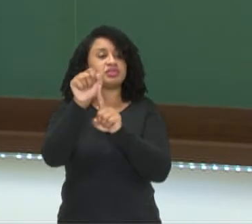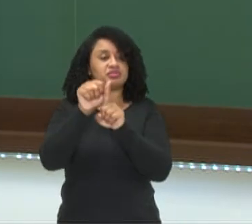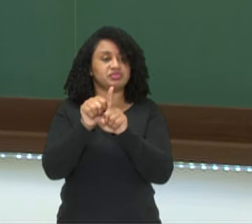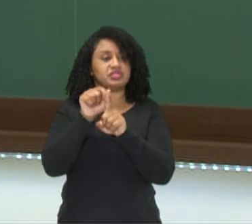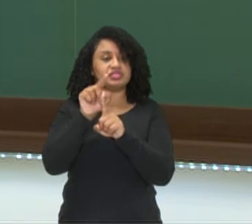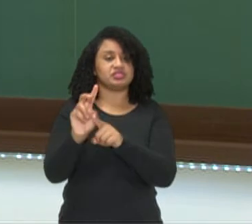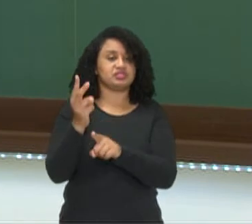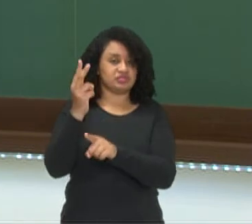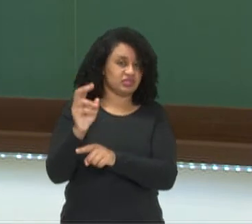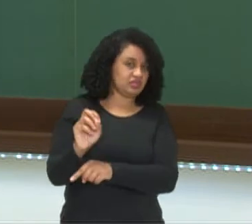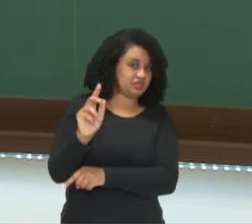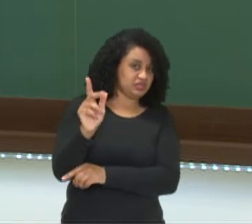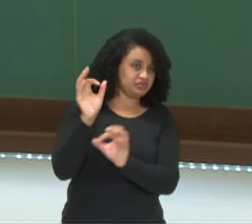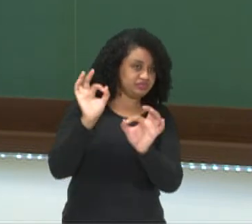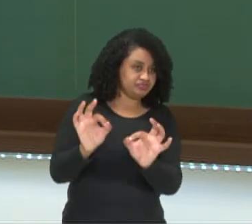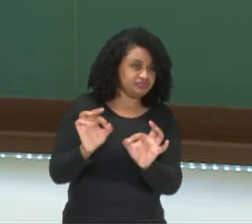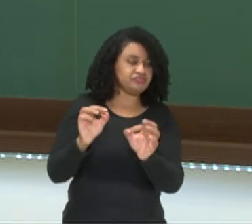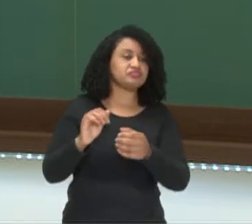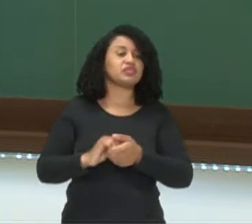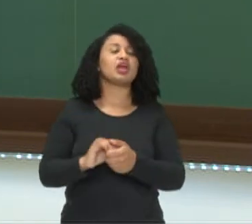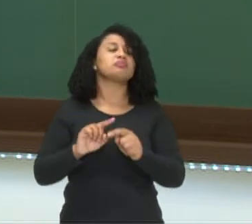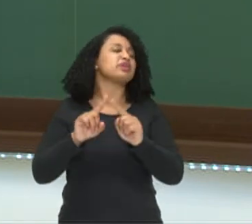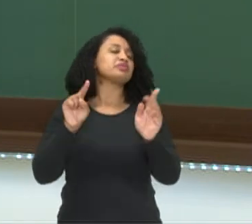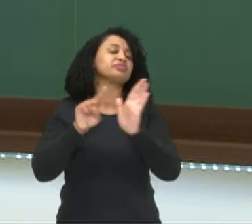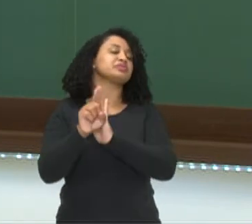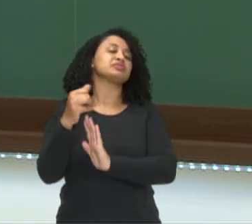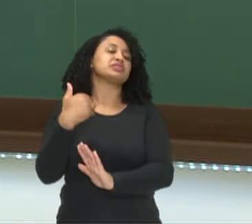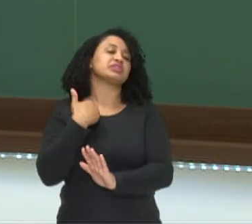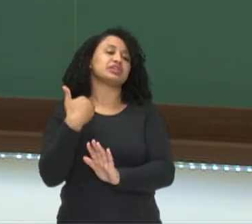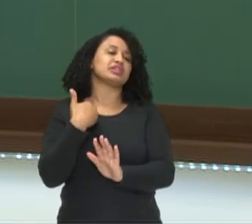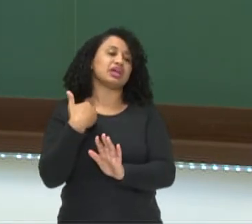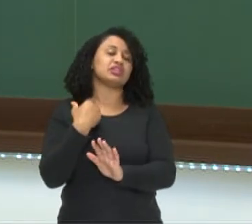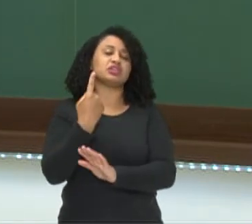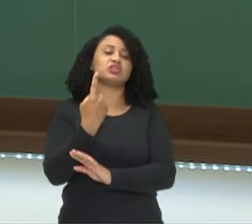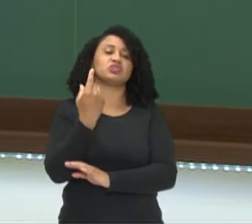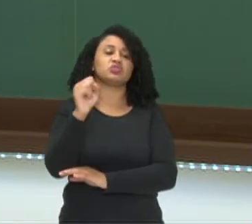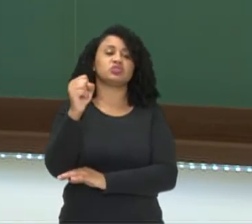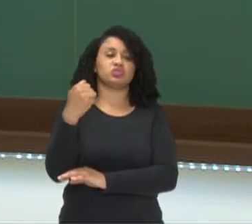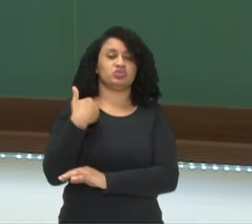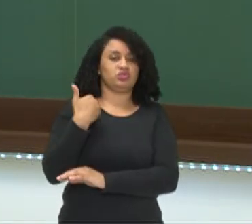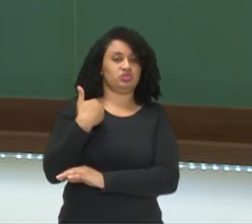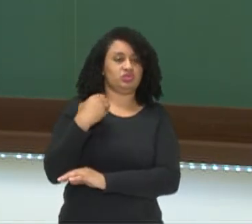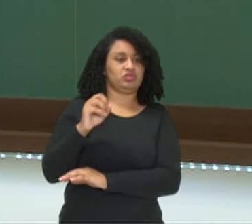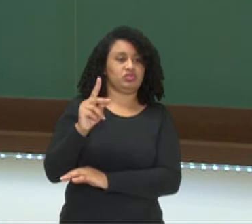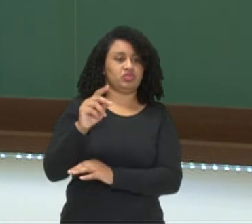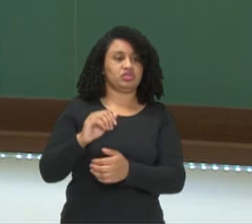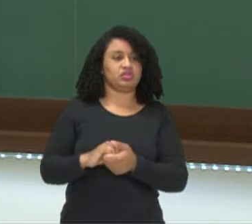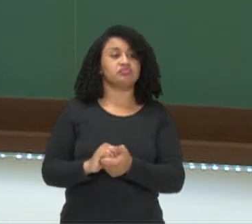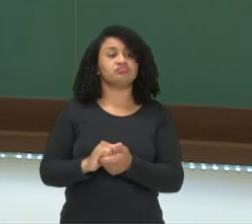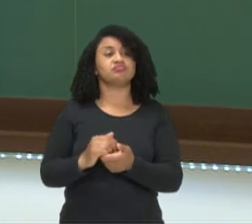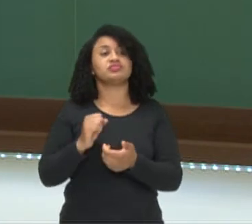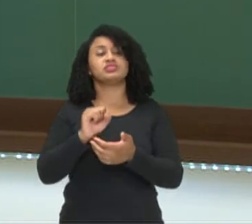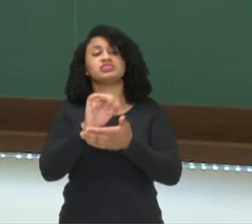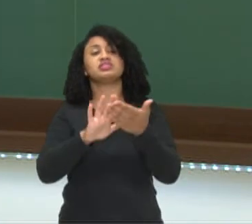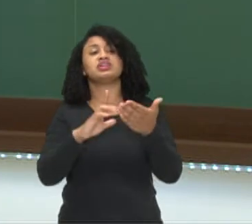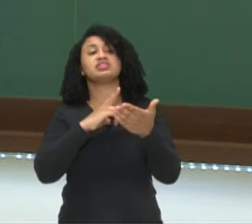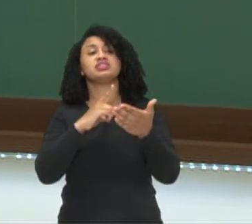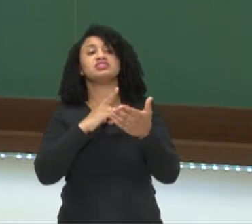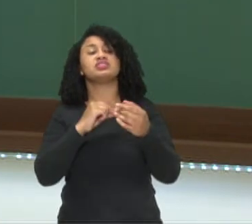valor, ok? Mas como eu estou perguntando a idade, 18 anos. E o exercício dizia, olha aqui, ó,